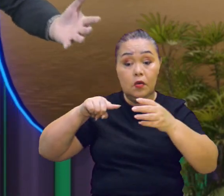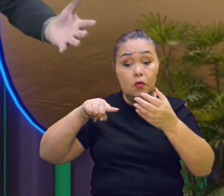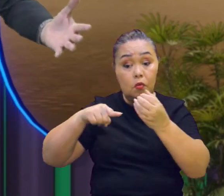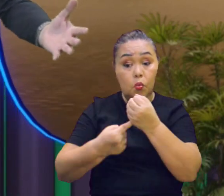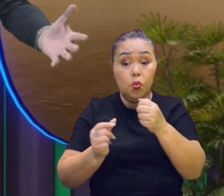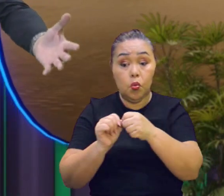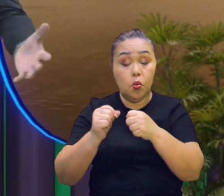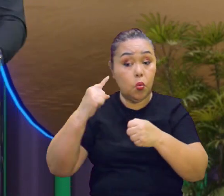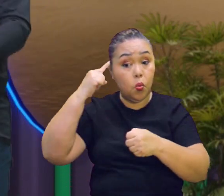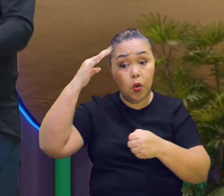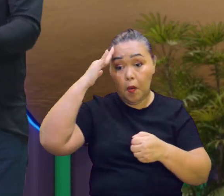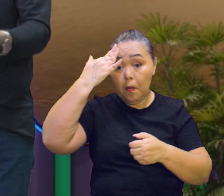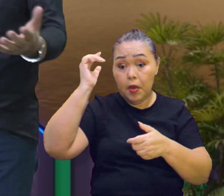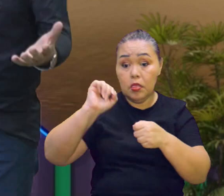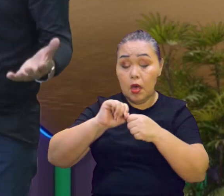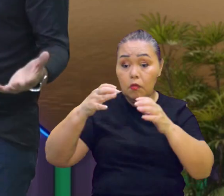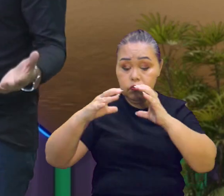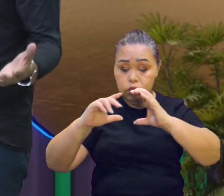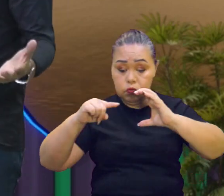Não fura. O pneu